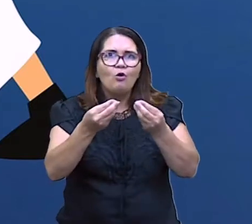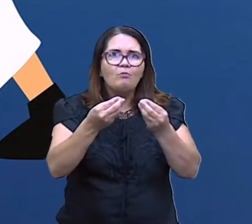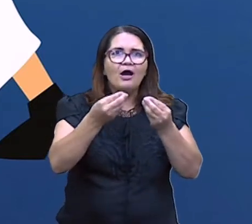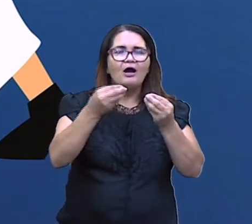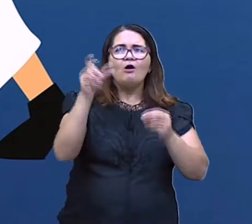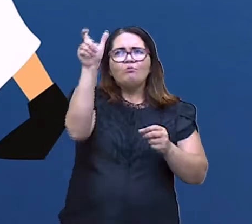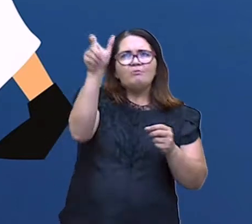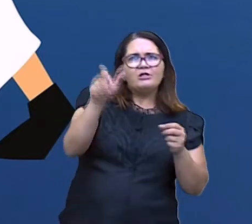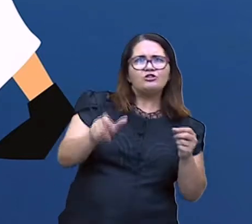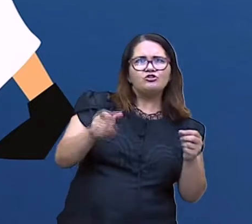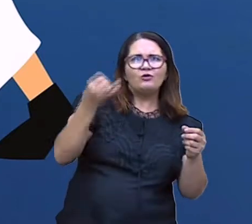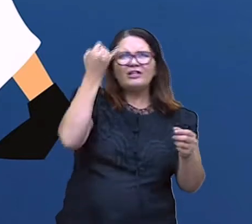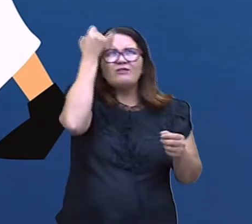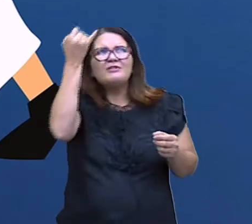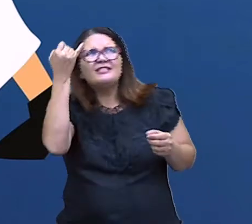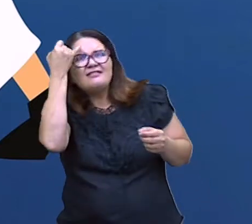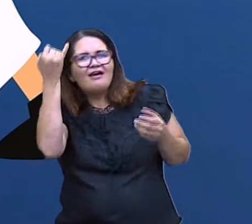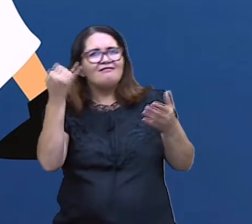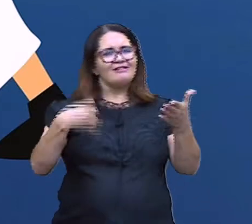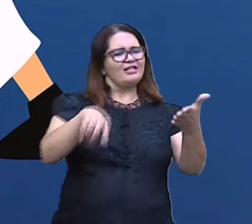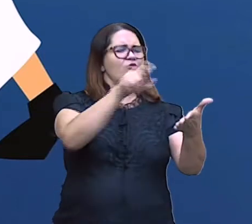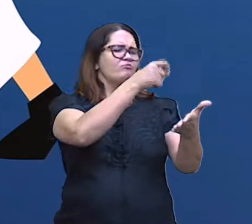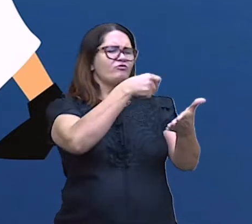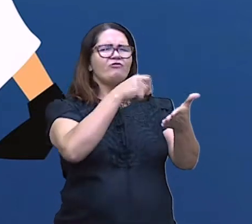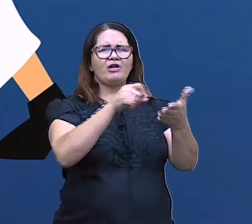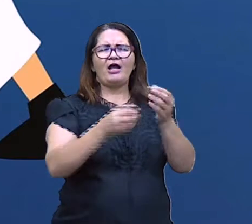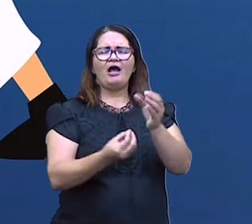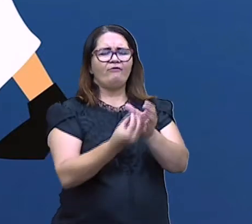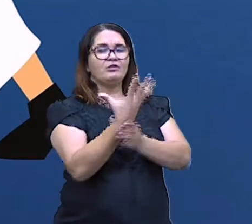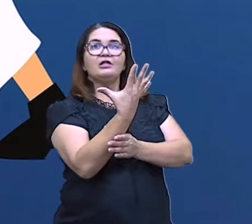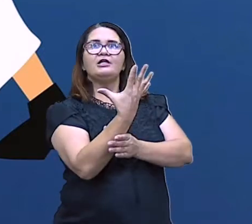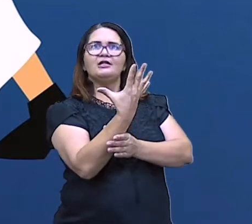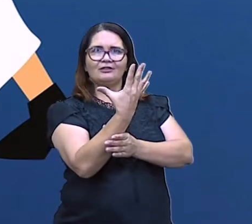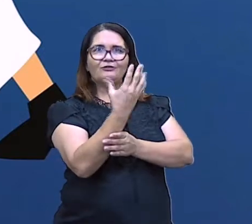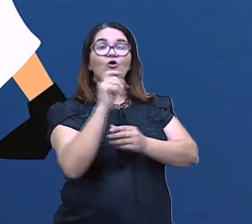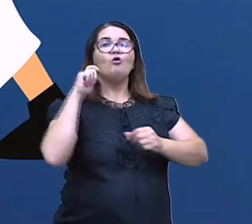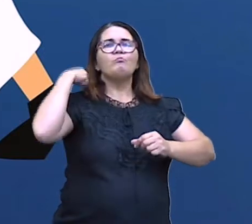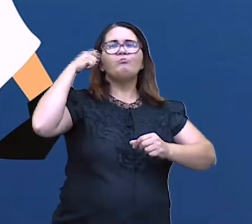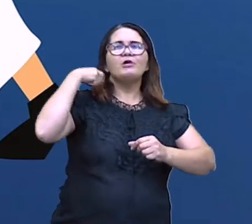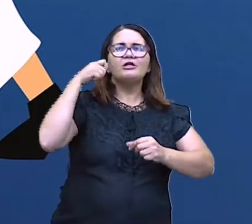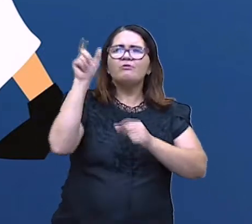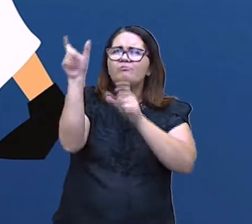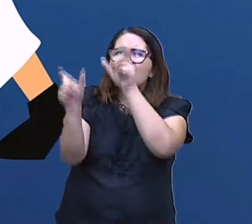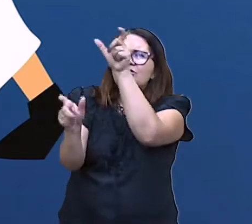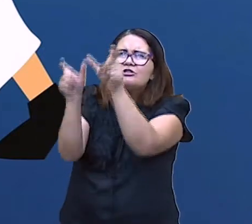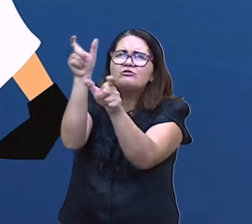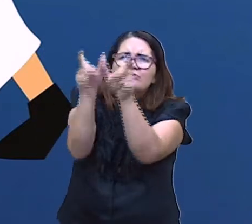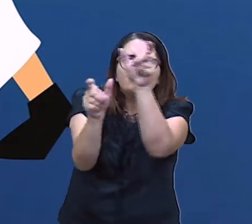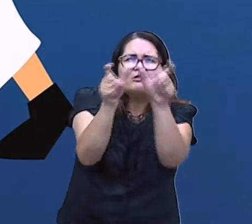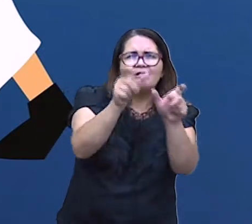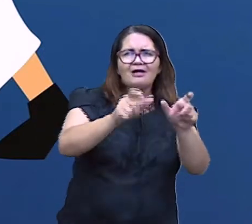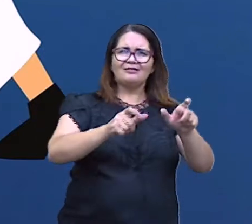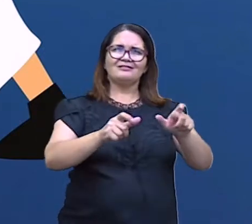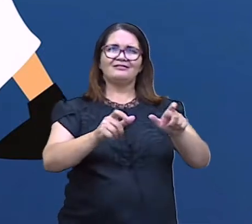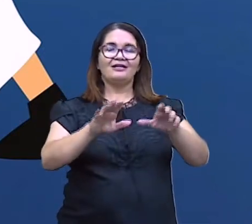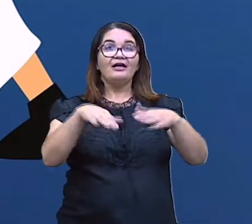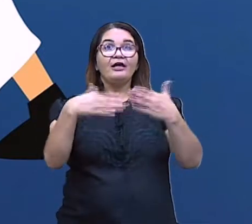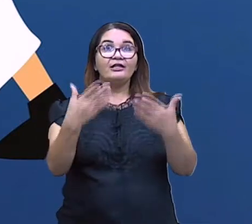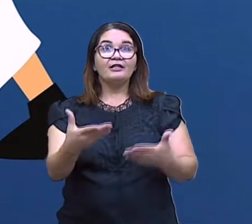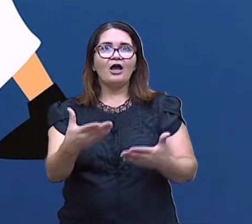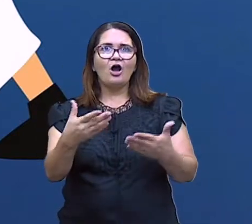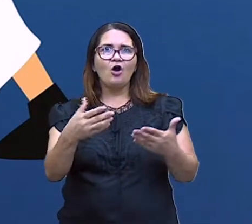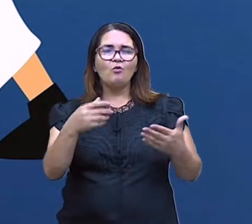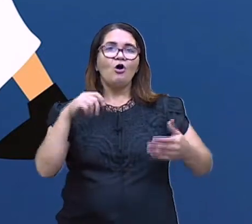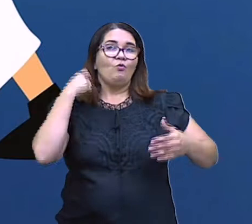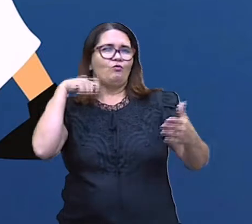uma faísquinha de pensamento. E aí surge um personagem e aquele escritor começa então a produzir